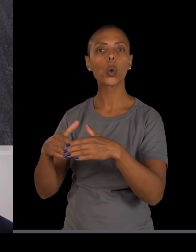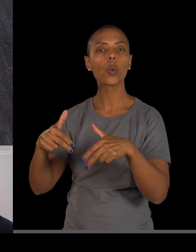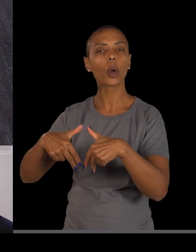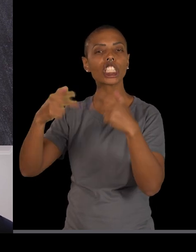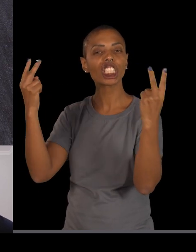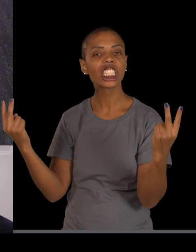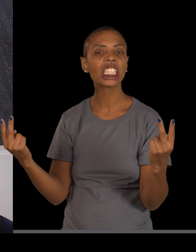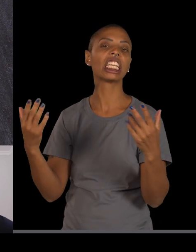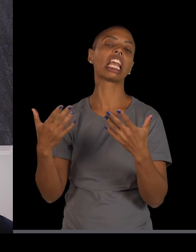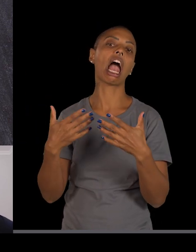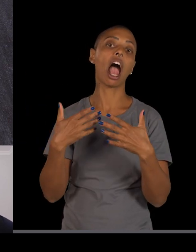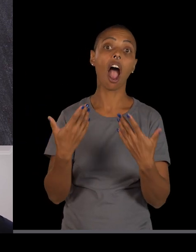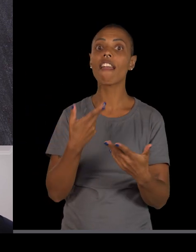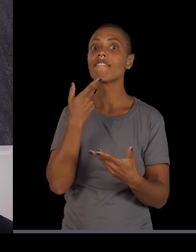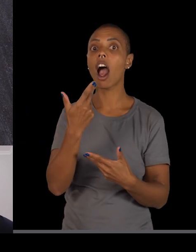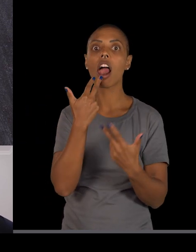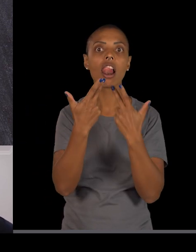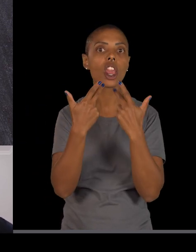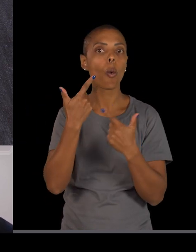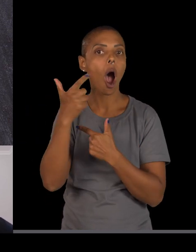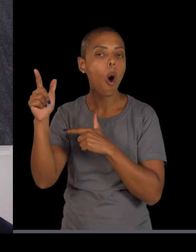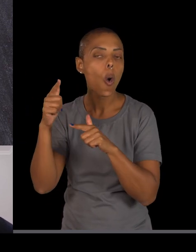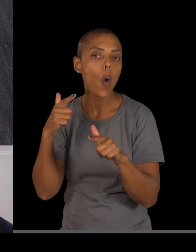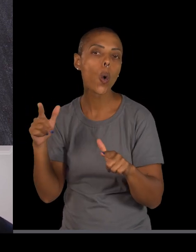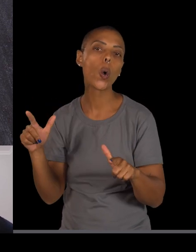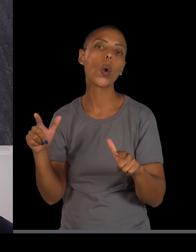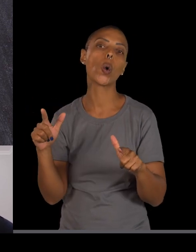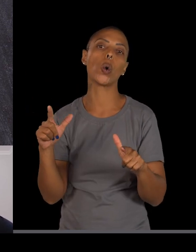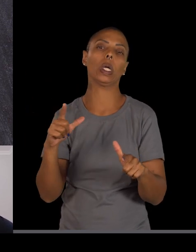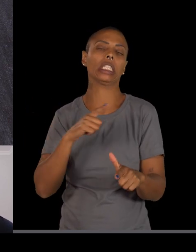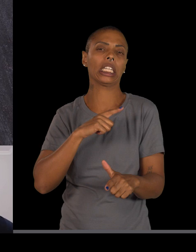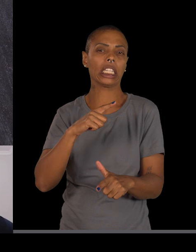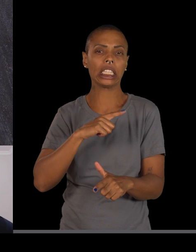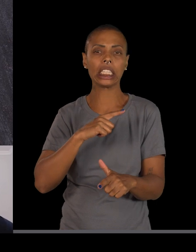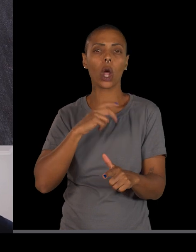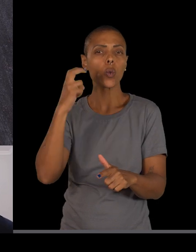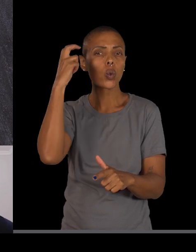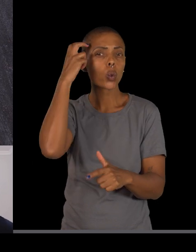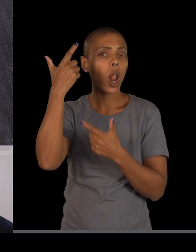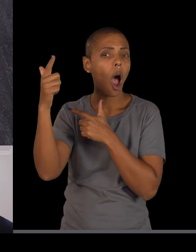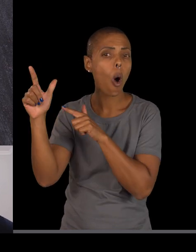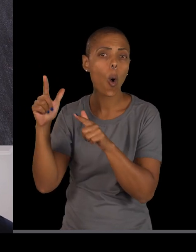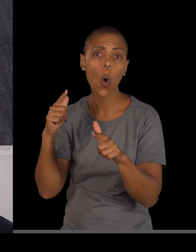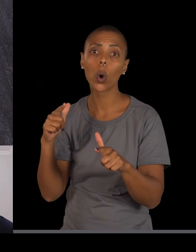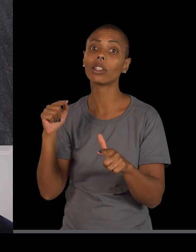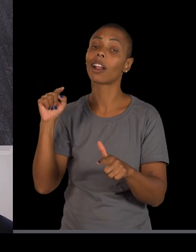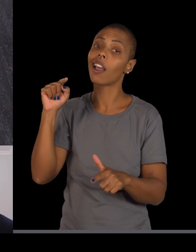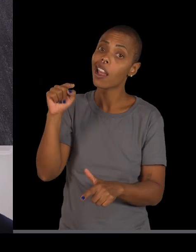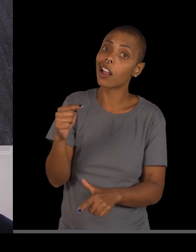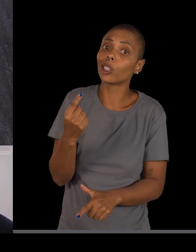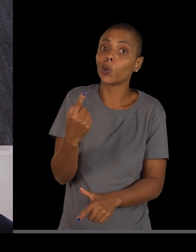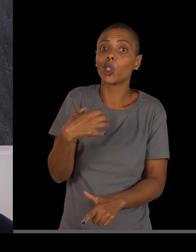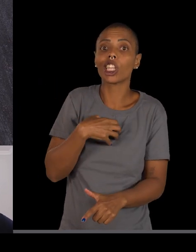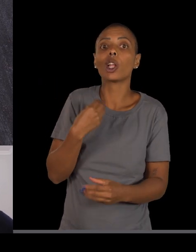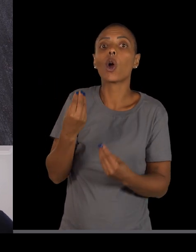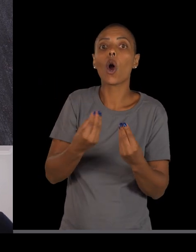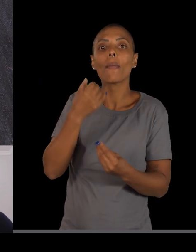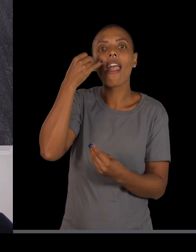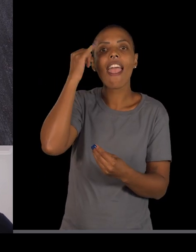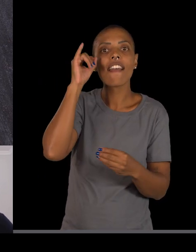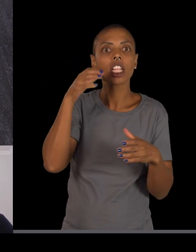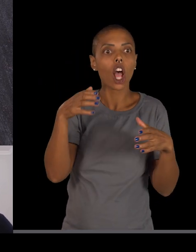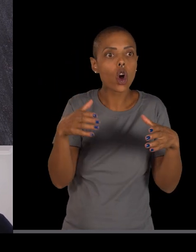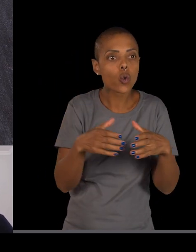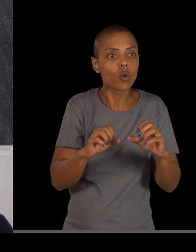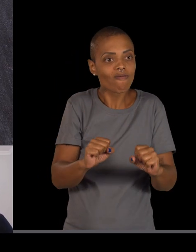grupos étnicos e que de repente falavam outros idiomas, tinham outras culturas, e isso era uma forma de